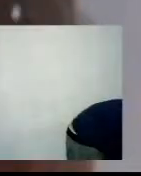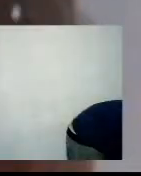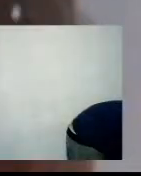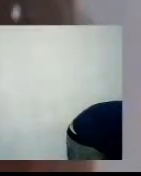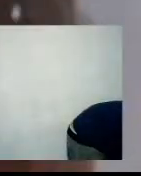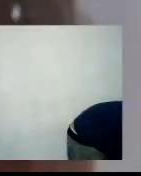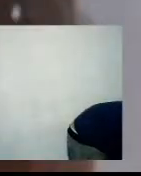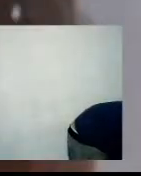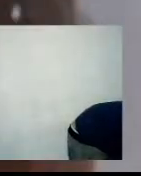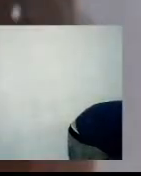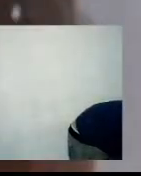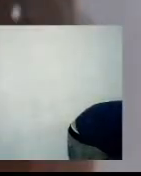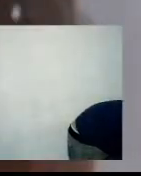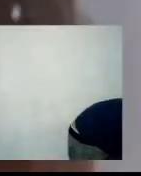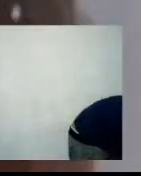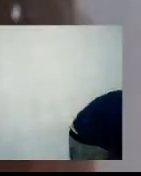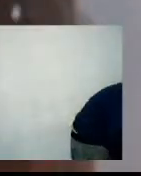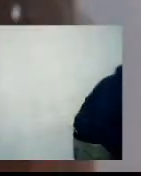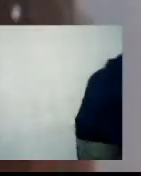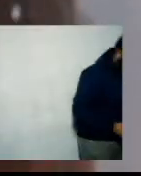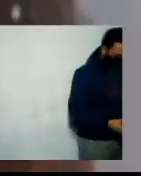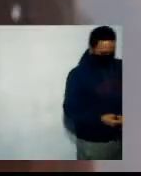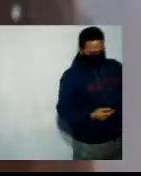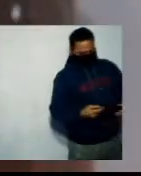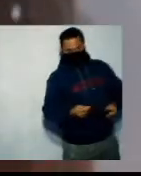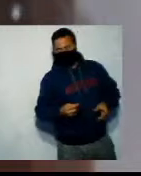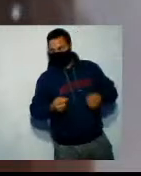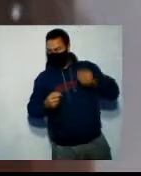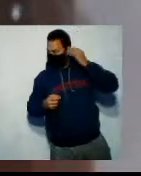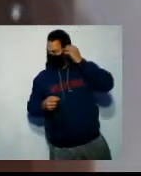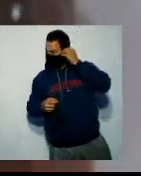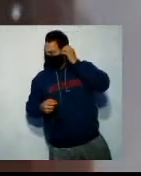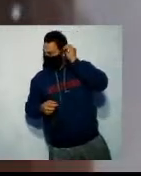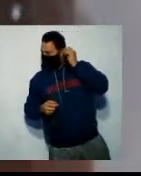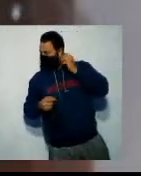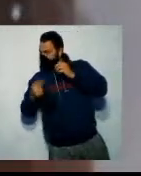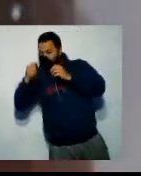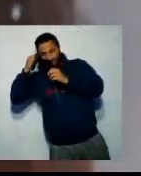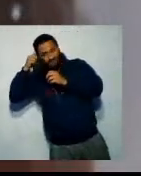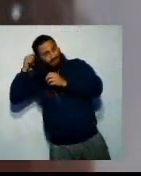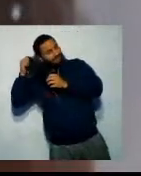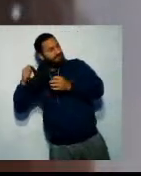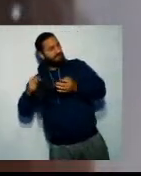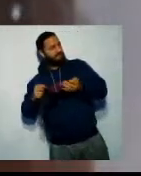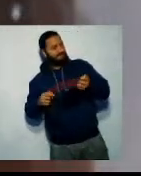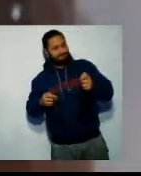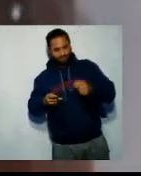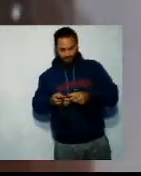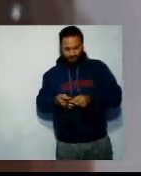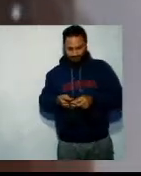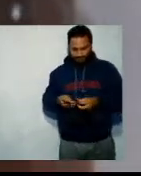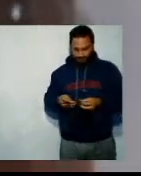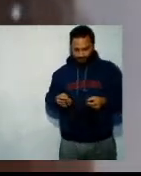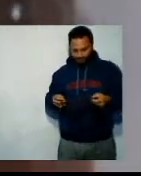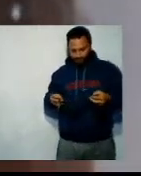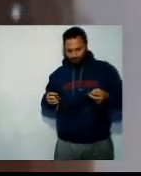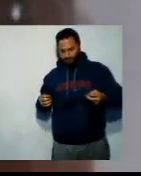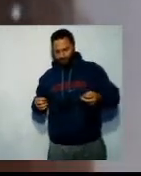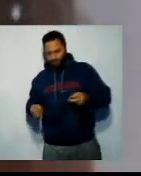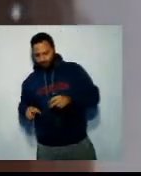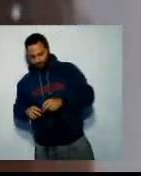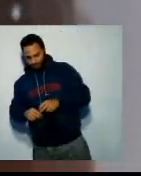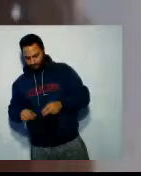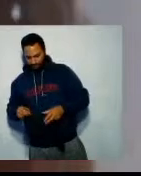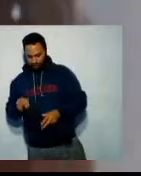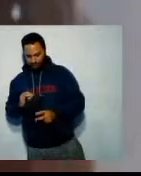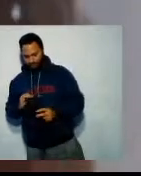gente começa já a se adequar a uma possível volta, então tem algumas coisas que já tem que ir articulando com a saúde para essa possível volta, mas uma